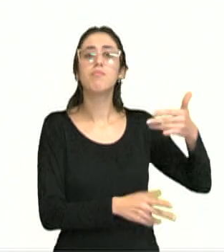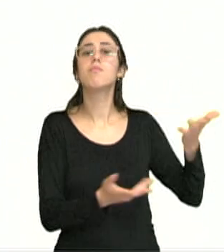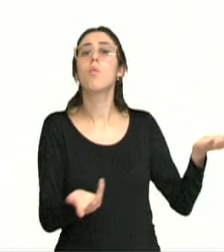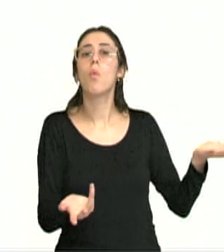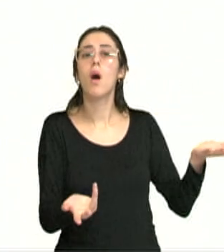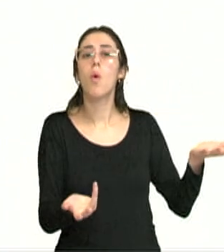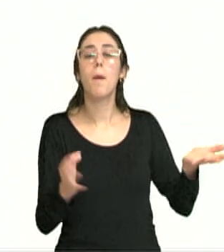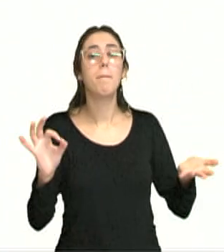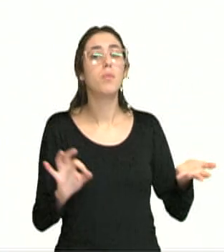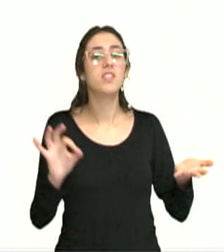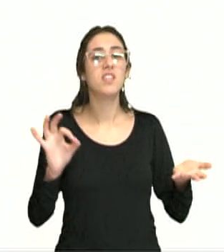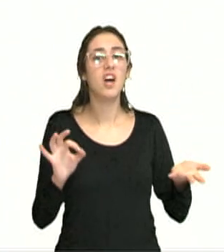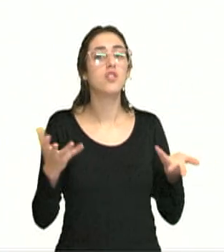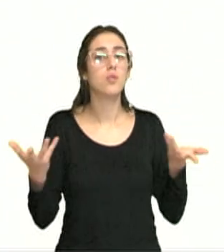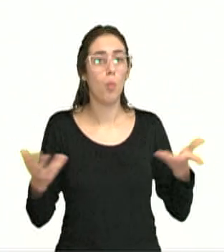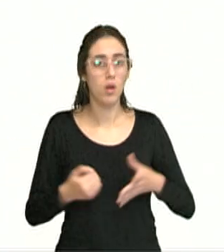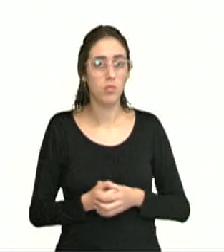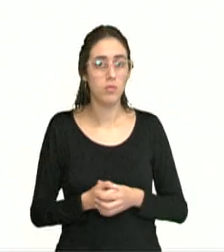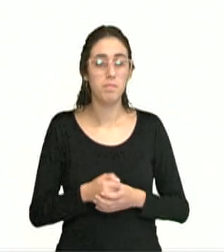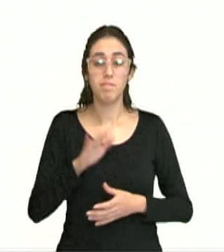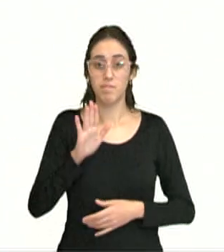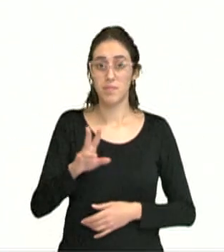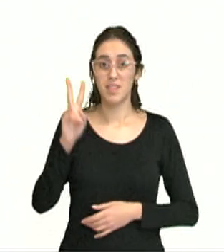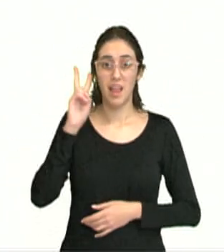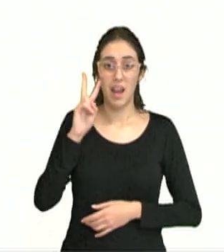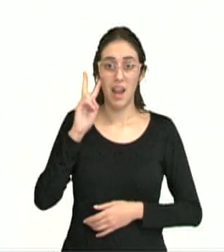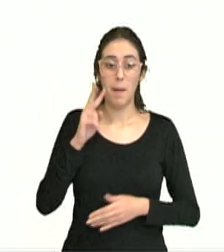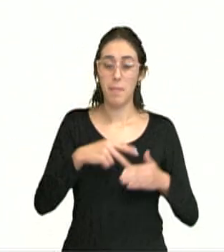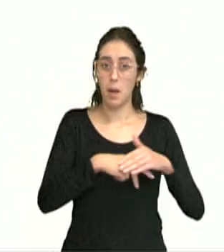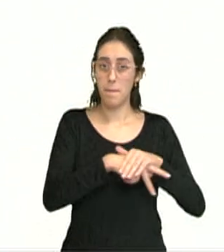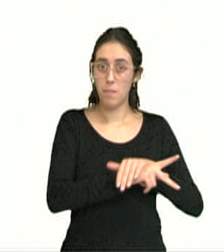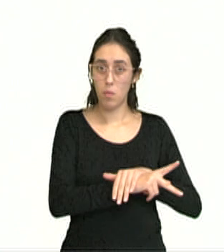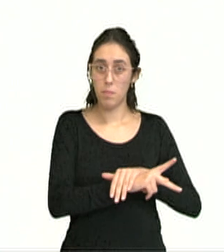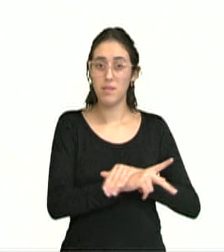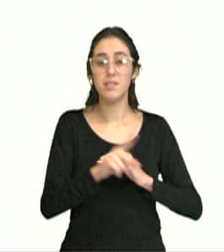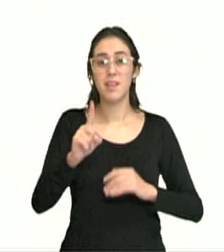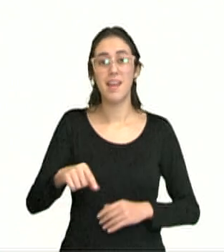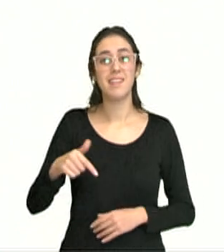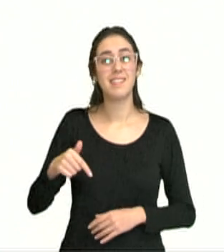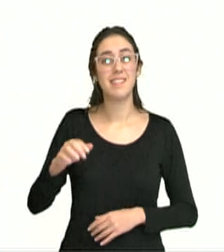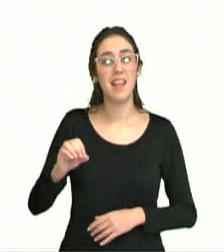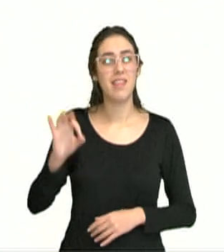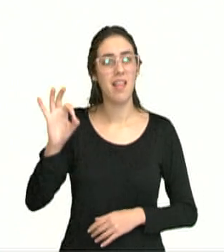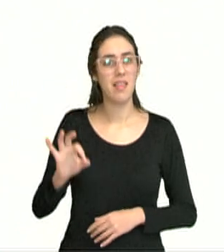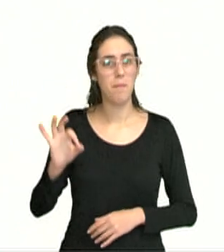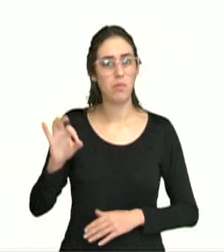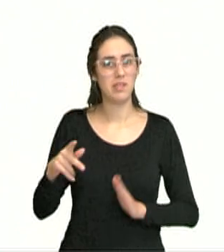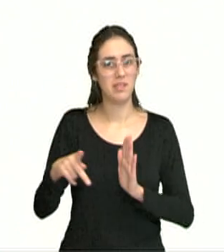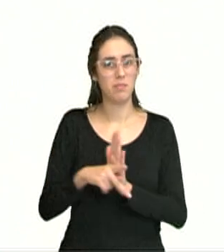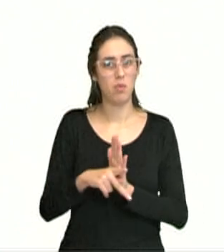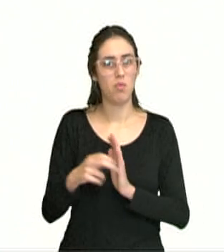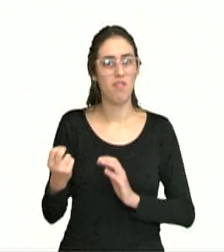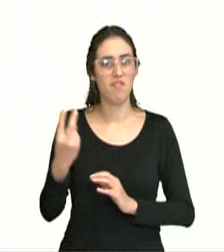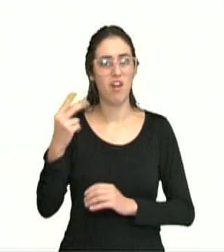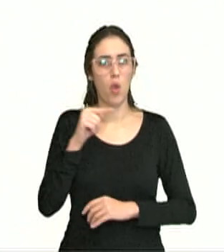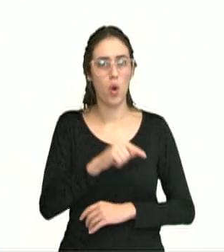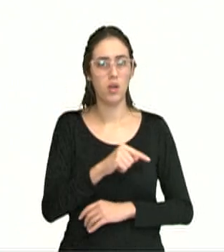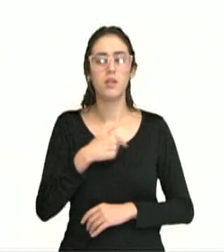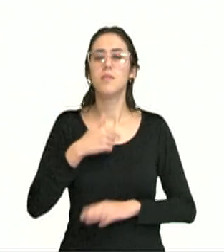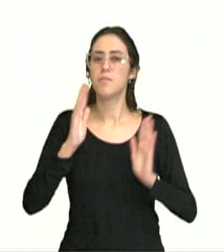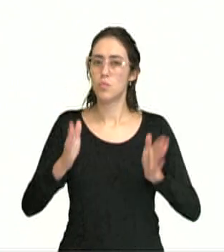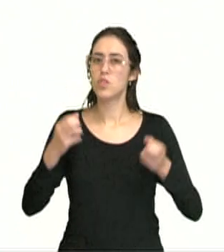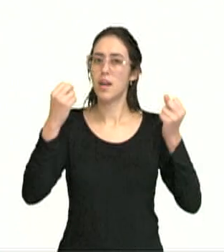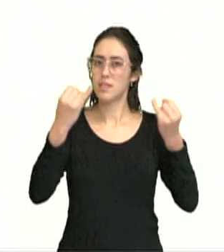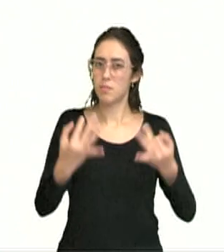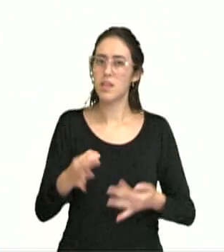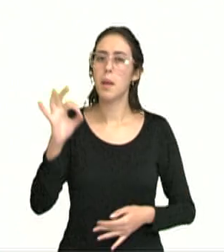em porcentagem? Lembrando que a poupança rende 70% desse valor. A gente já trabalhou